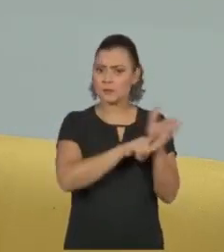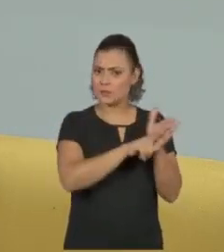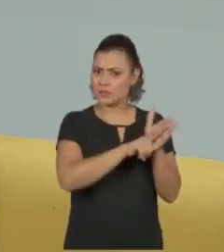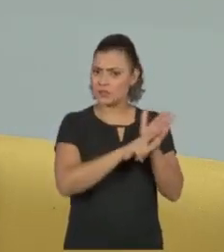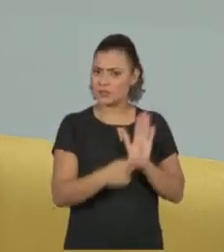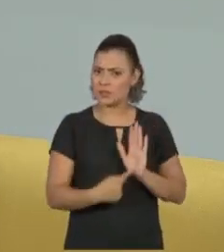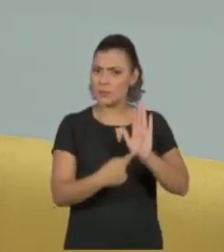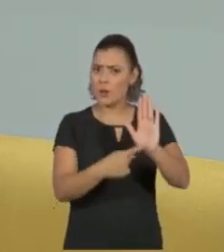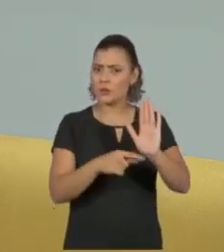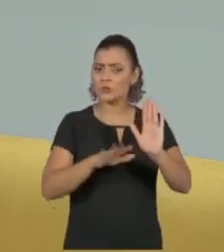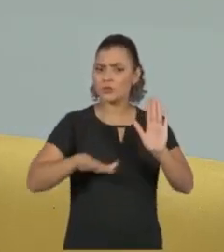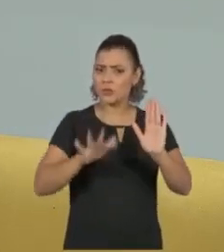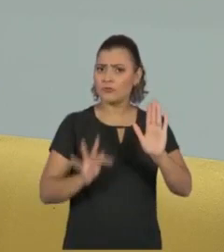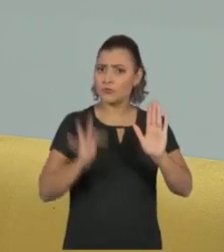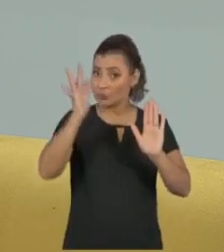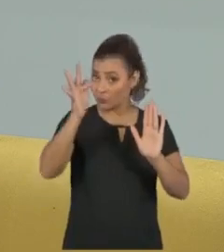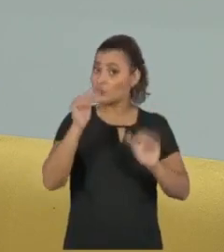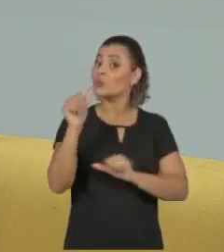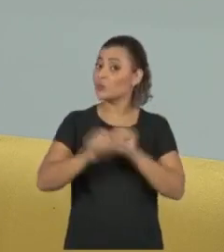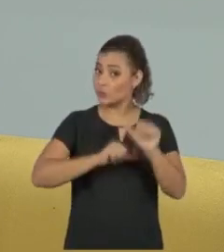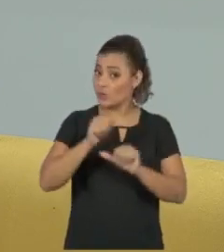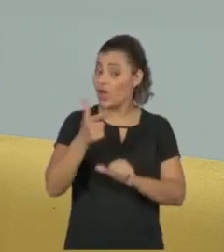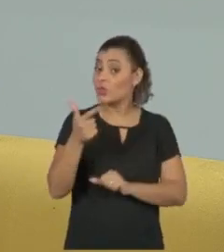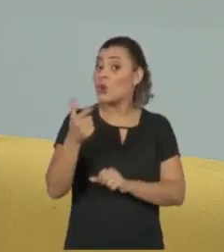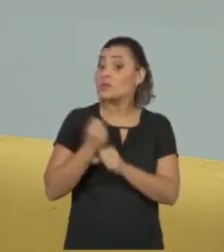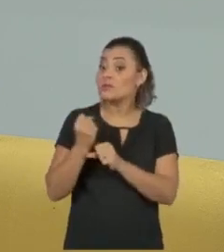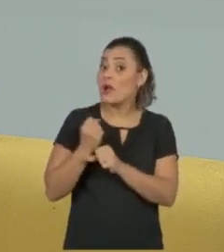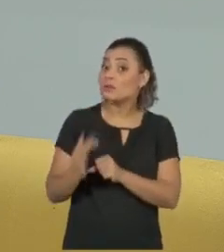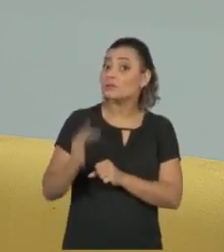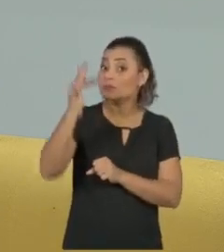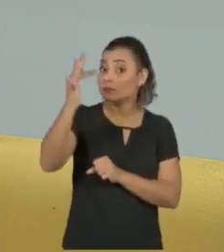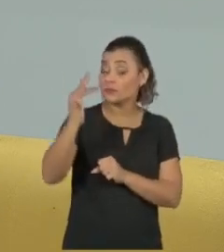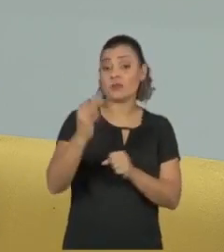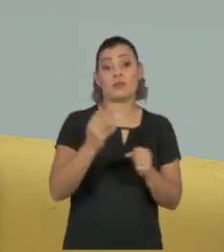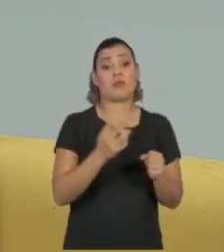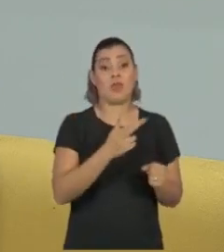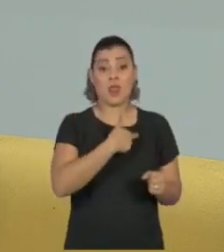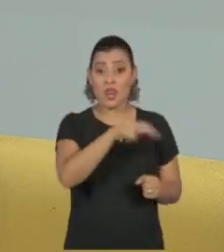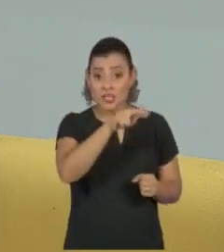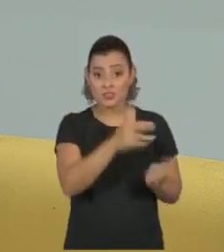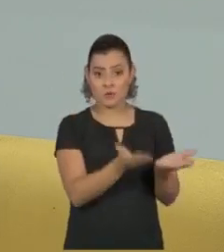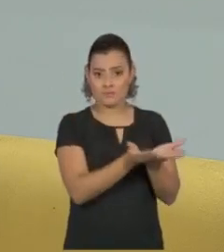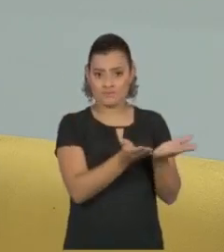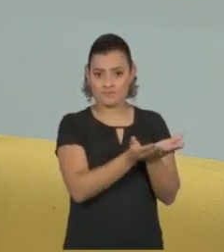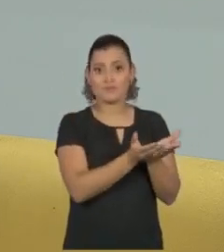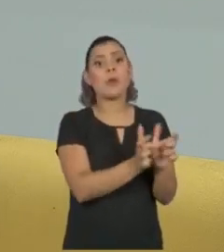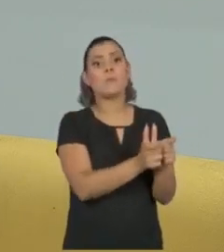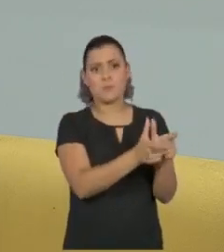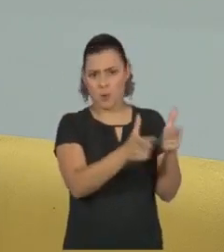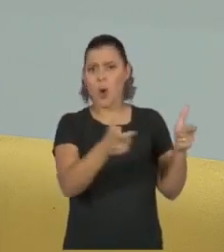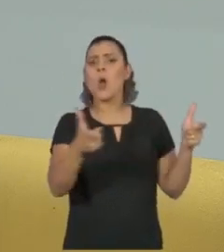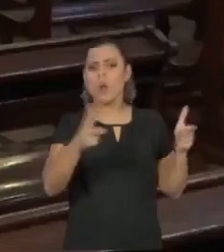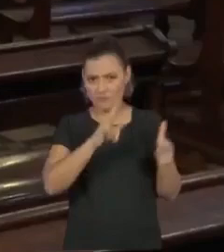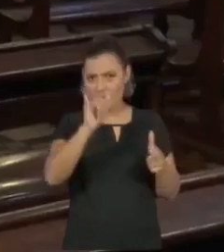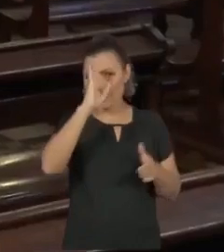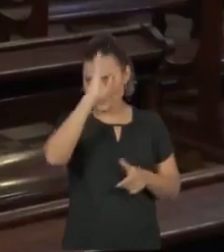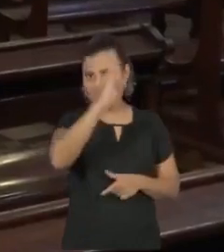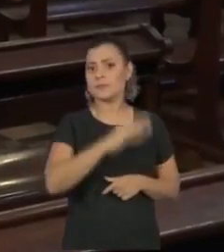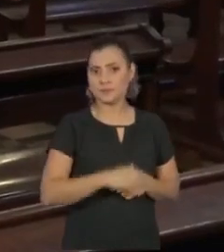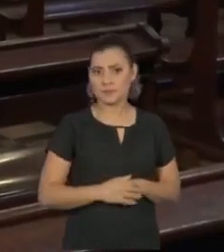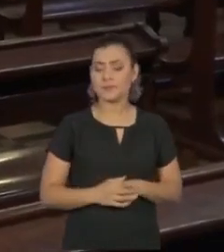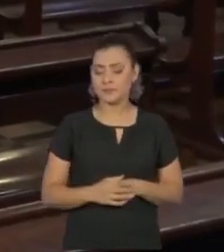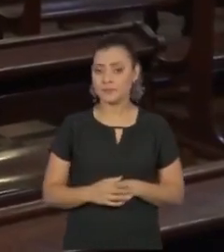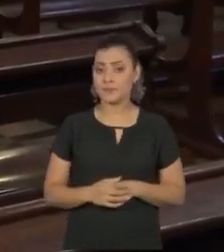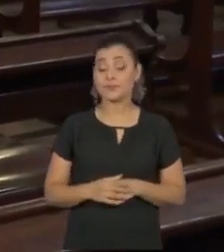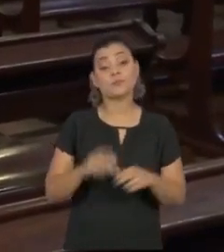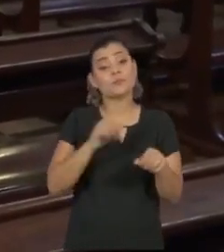Datafolha, esse cenário pode mudar. Em 12 anos, a religião evangélica pode se tornar predominante no país. Um